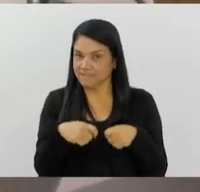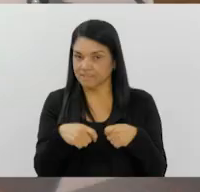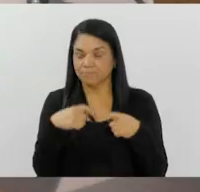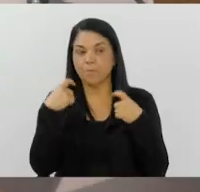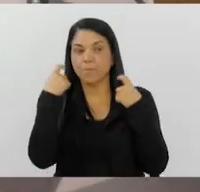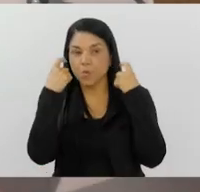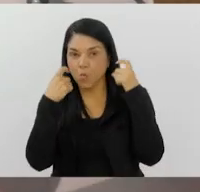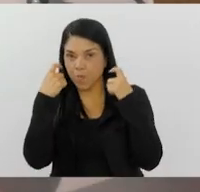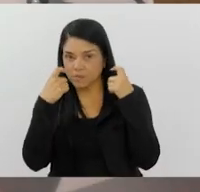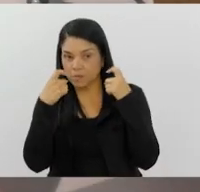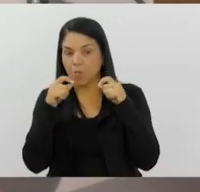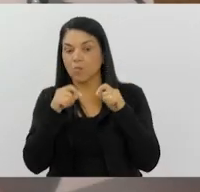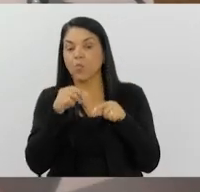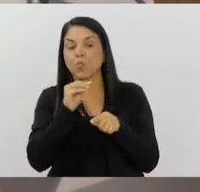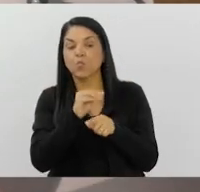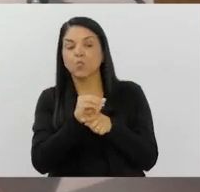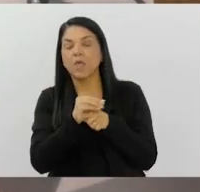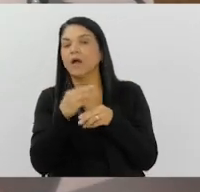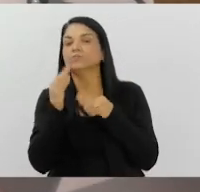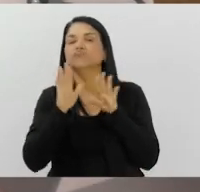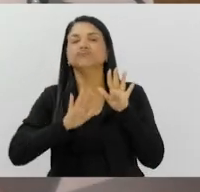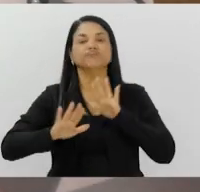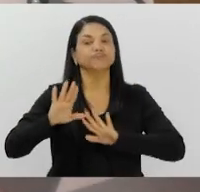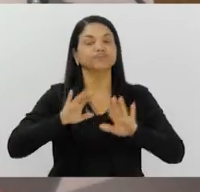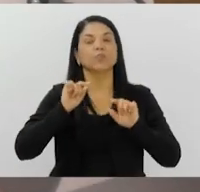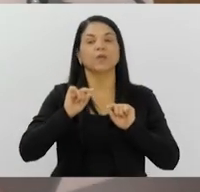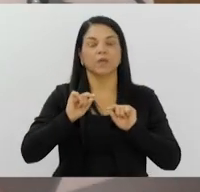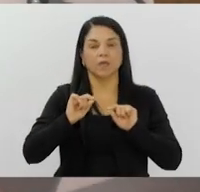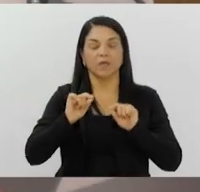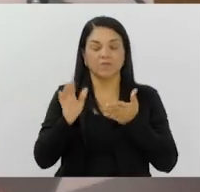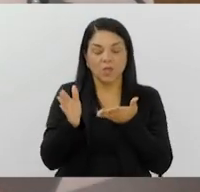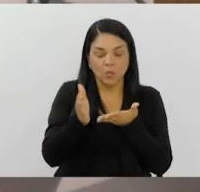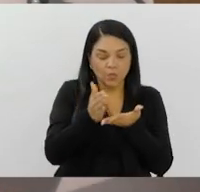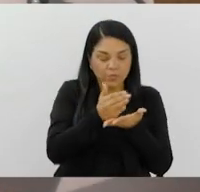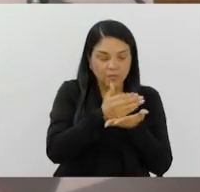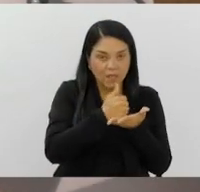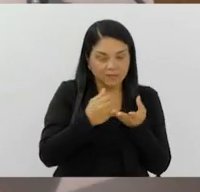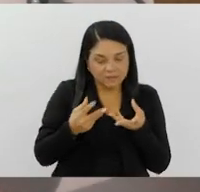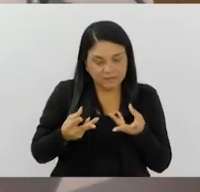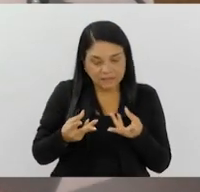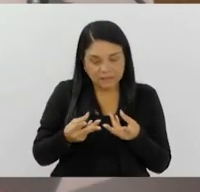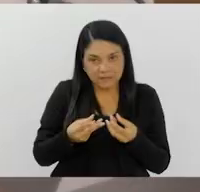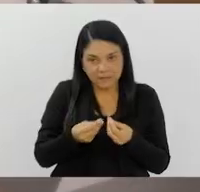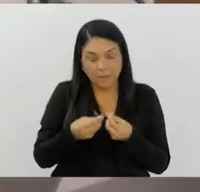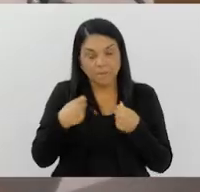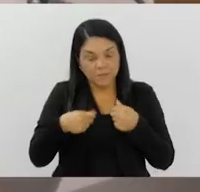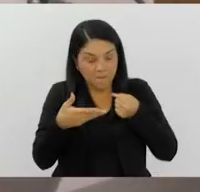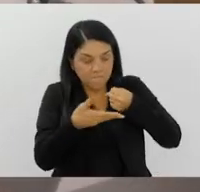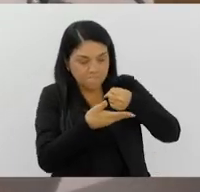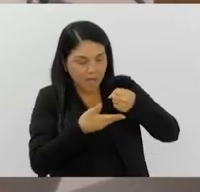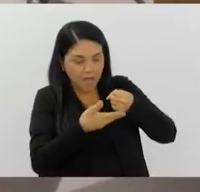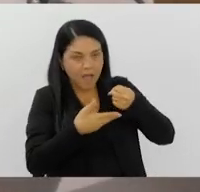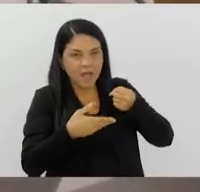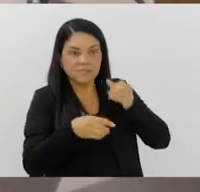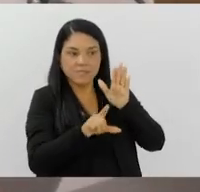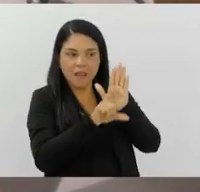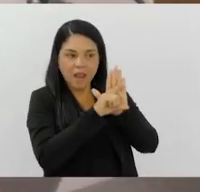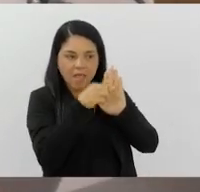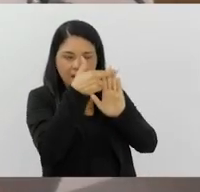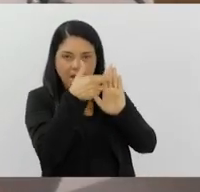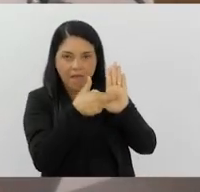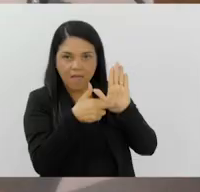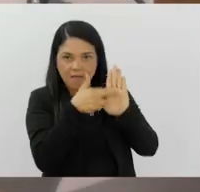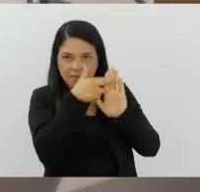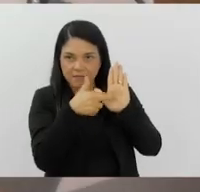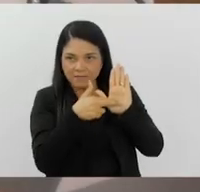Qual que é o cuidado eu acho como é um dado sensível é importante trazer uma base legal específica que